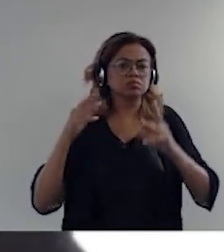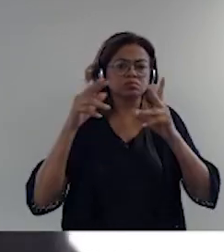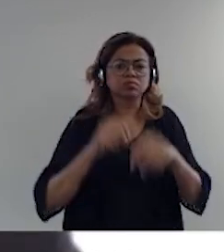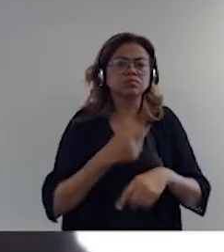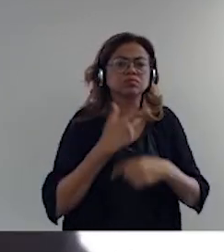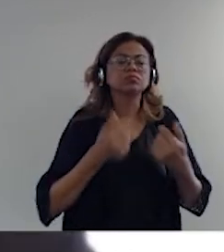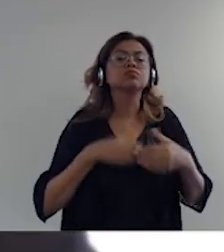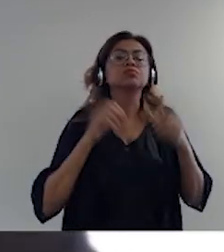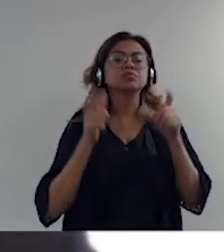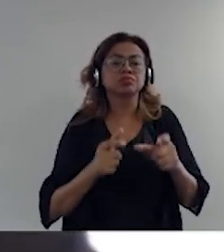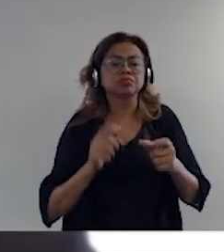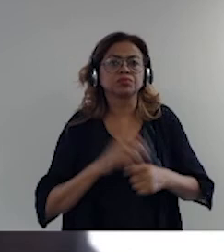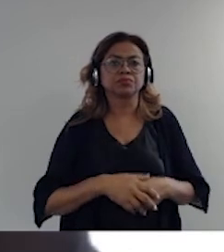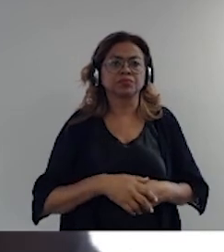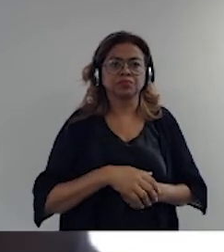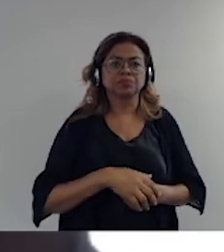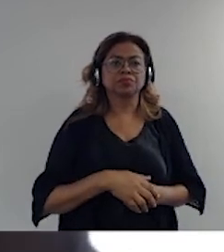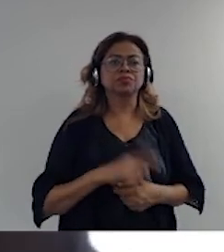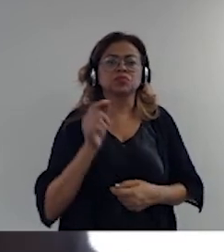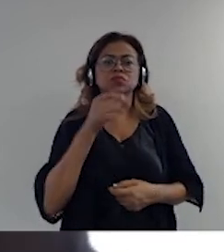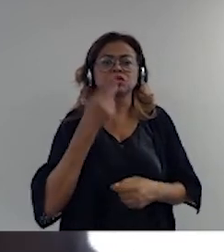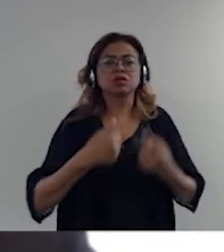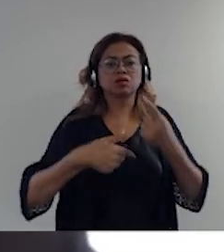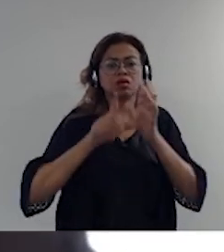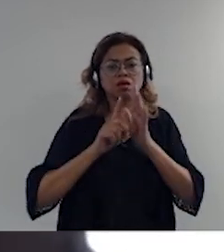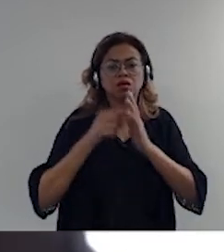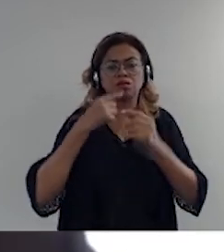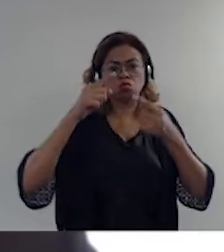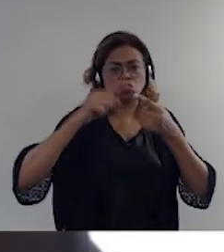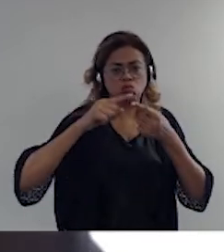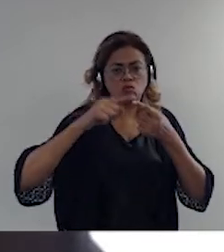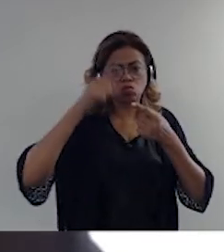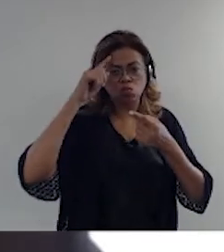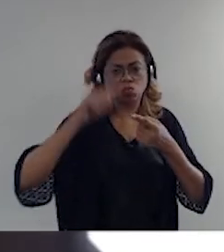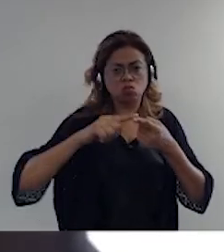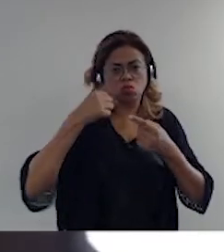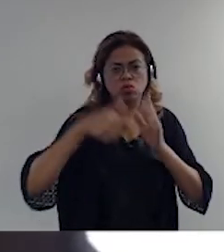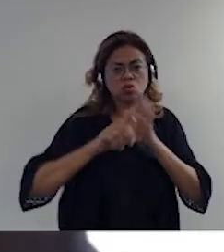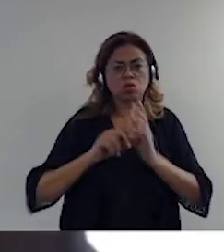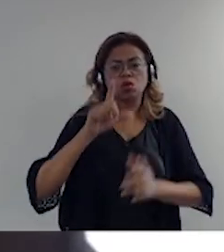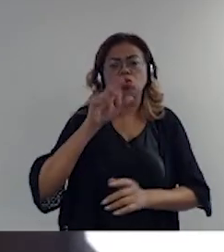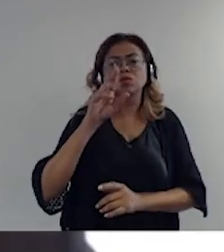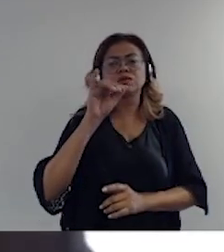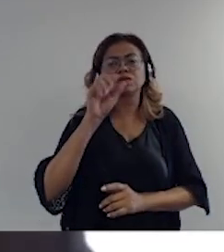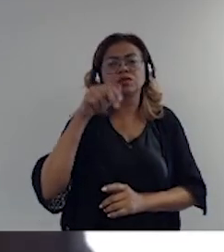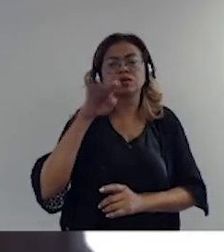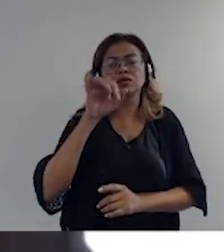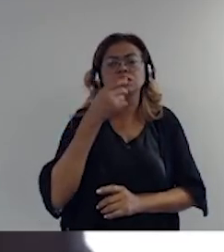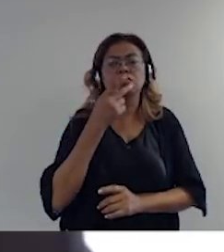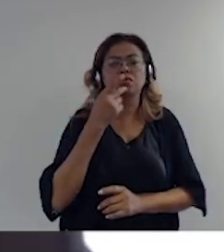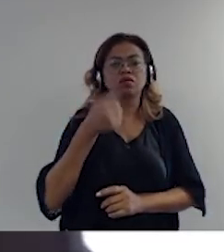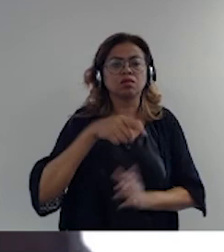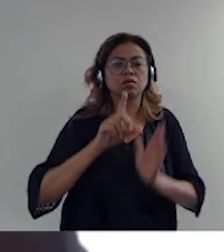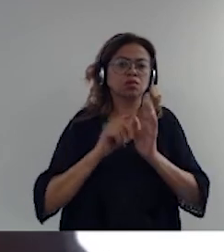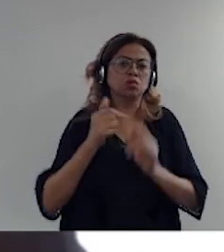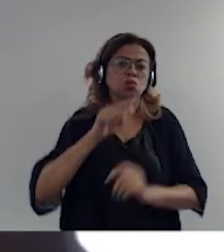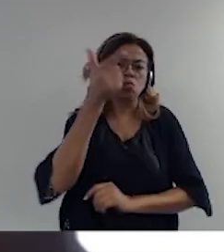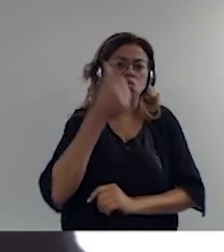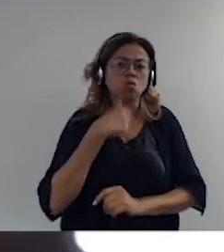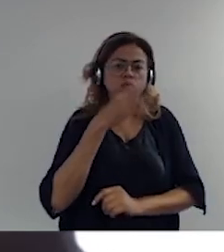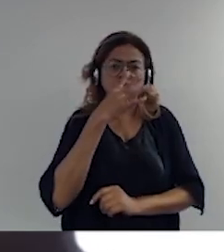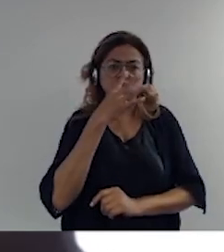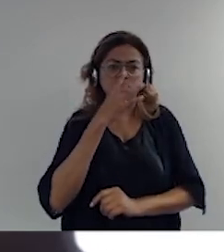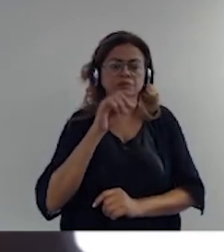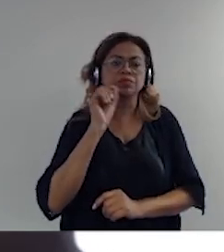linha com o que foi dito há pouco aqui pela Luciana, mas por uma outra